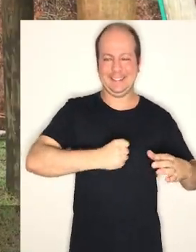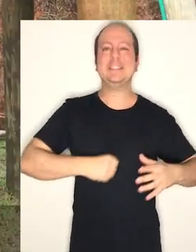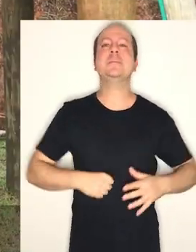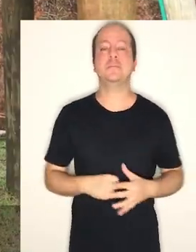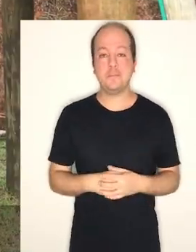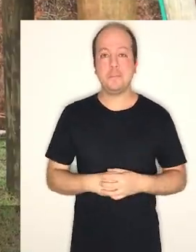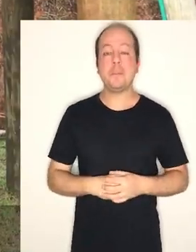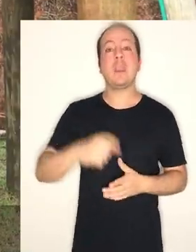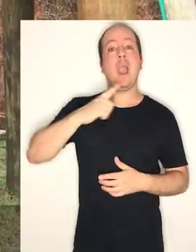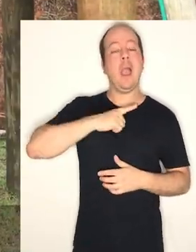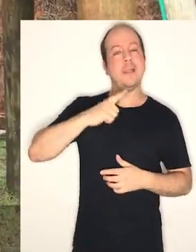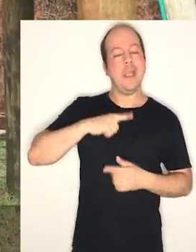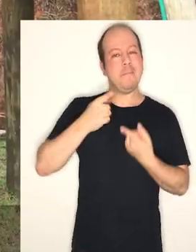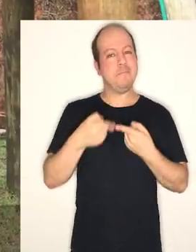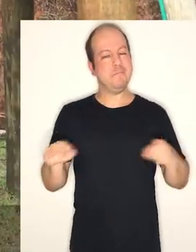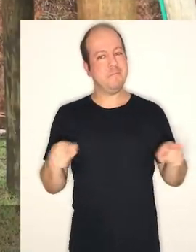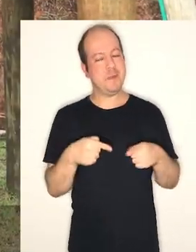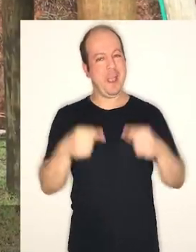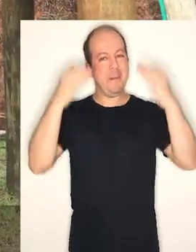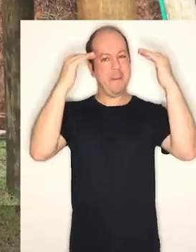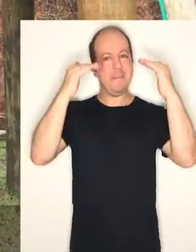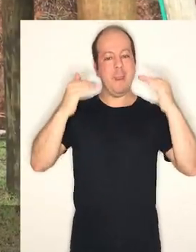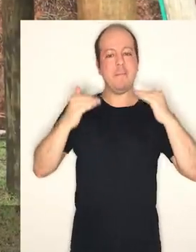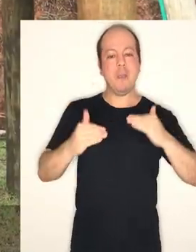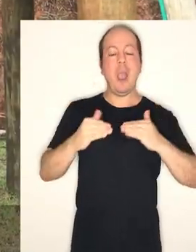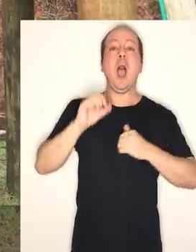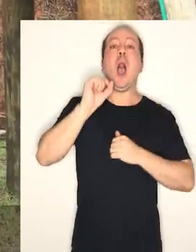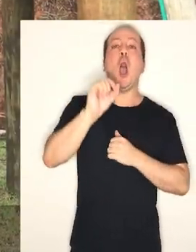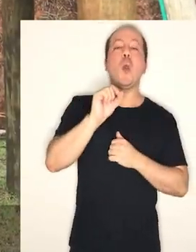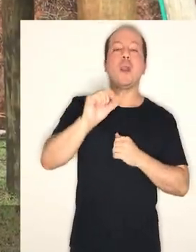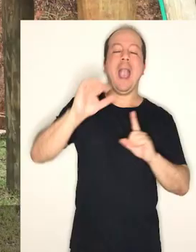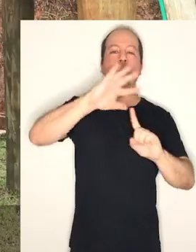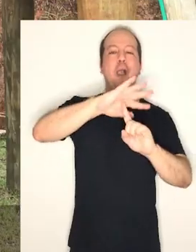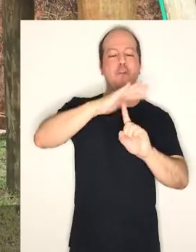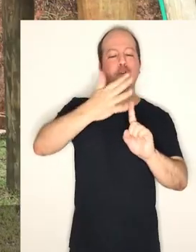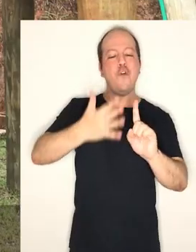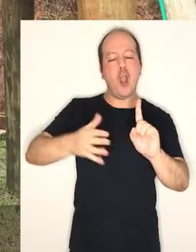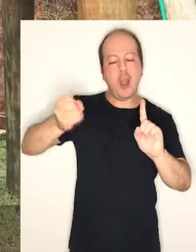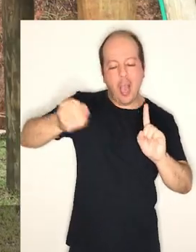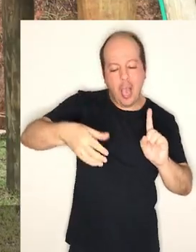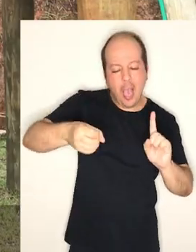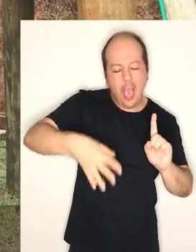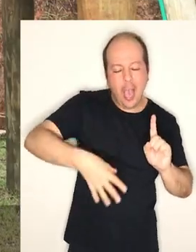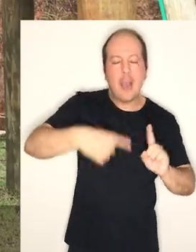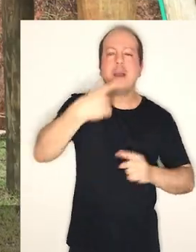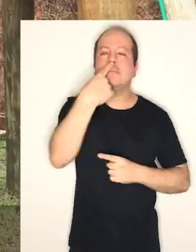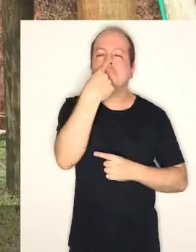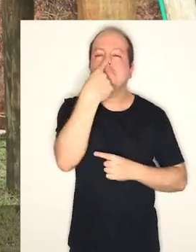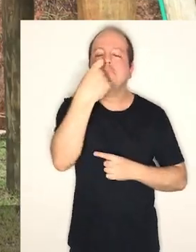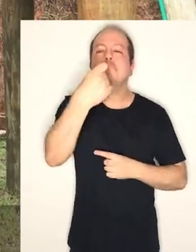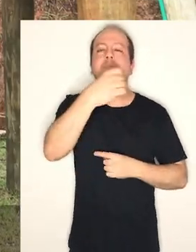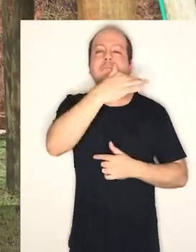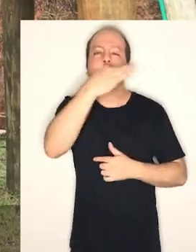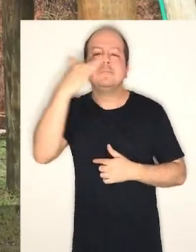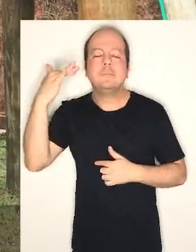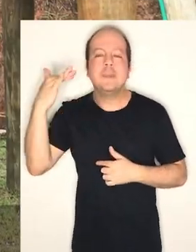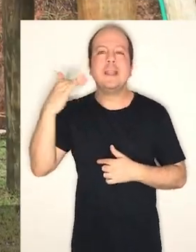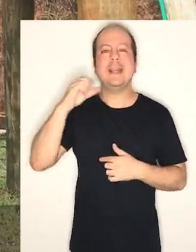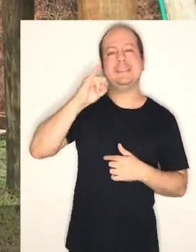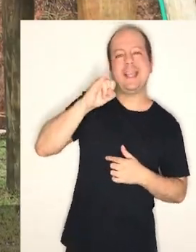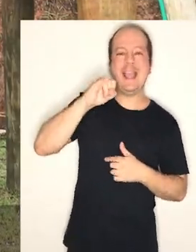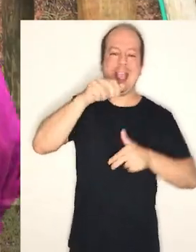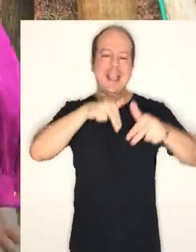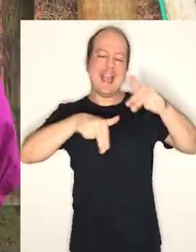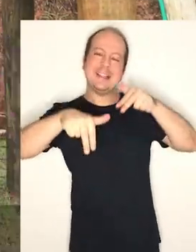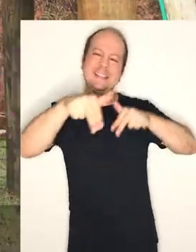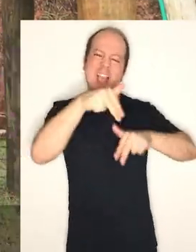sabão. E entre um refrão e outro, vão se colocando as folhas para dar o cheirinho no sabão. E quanto mais a